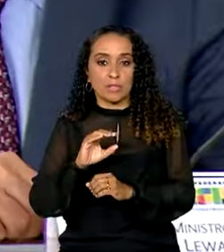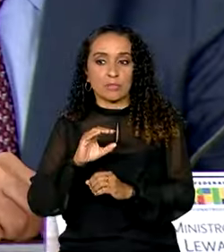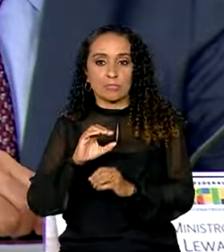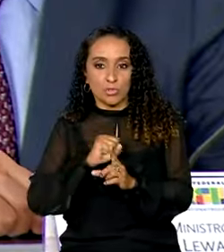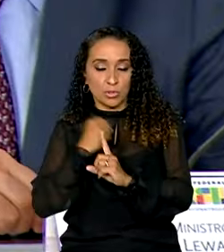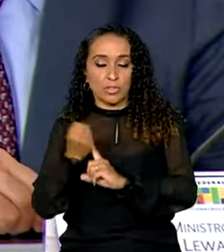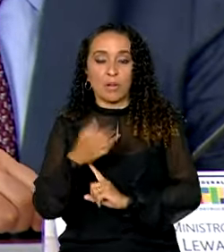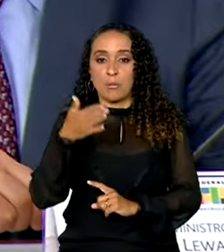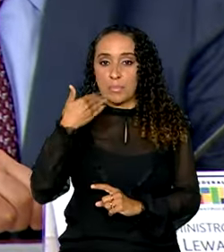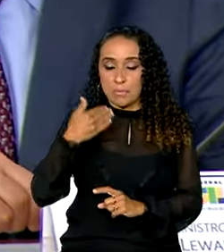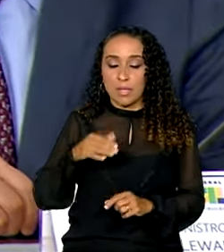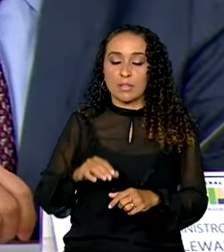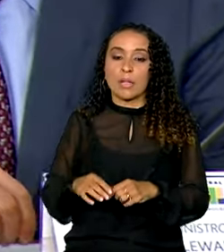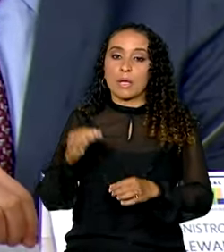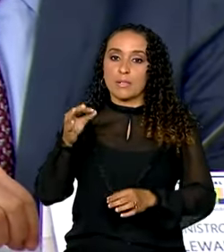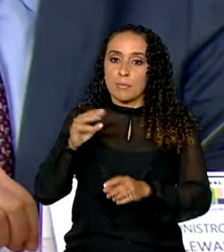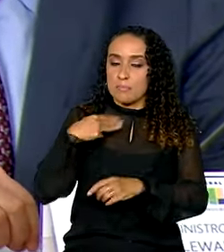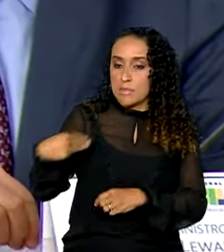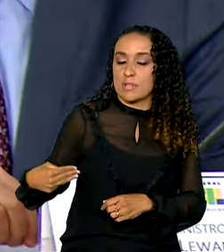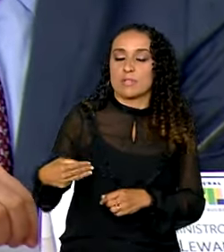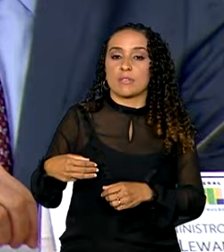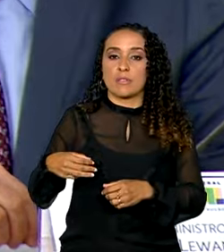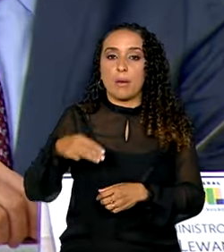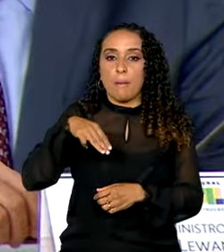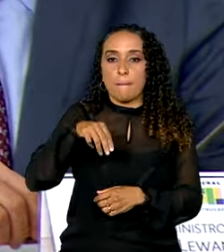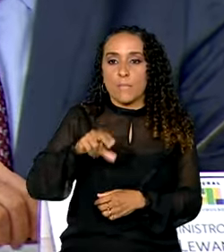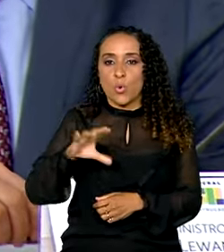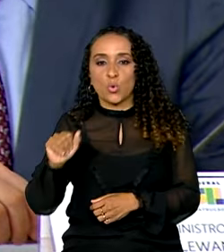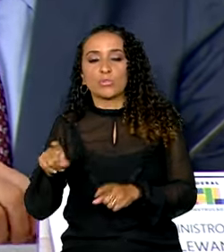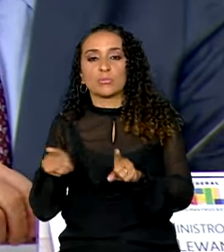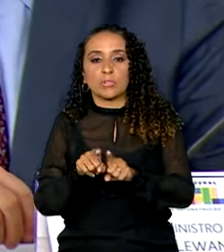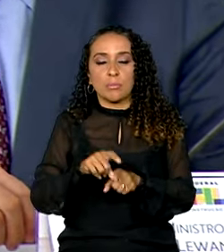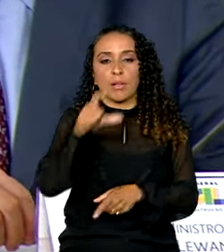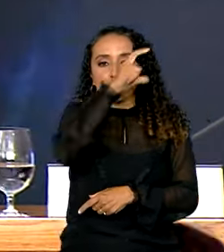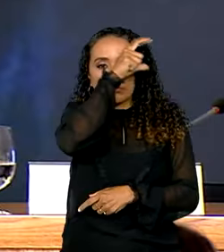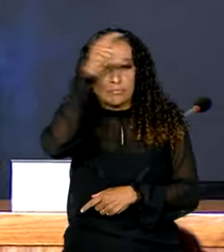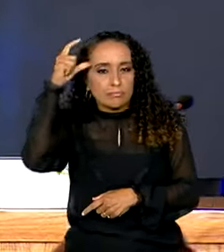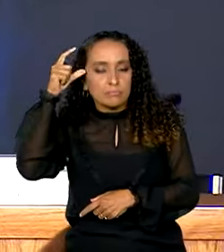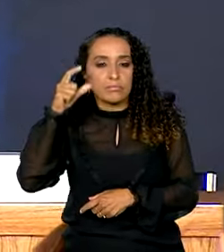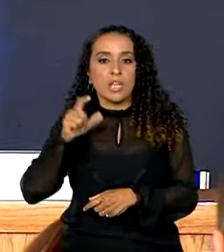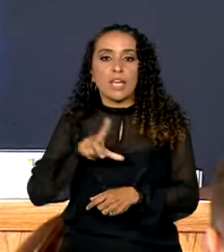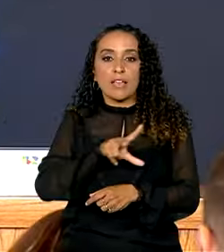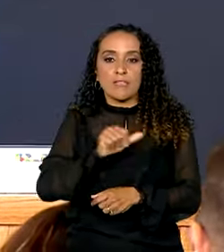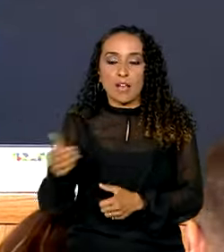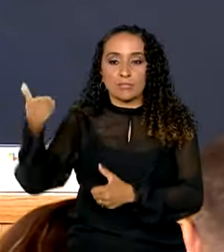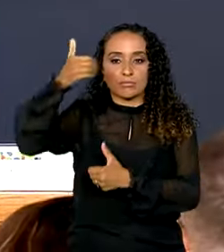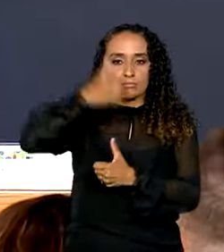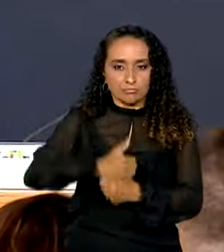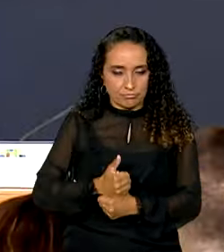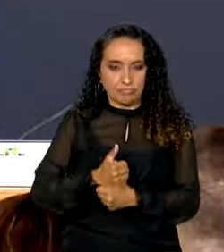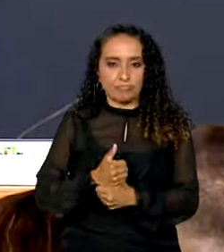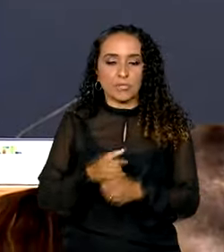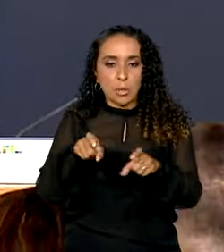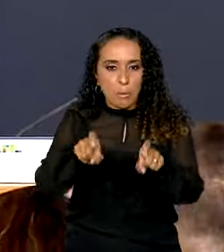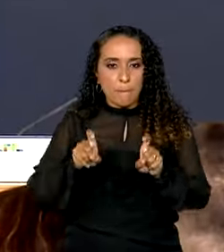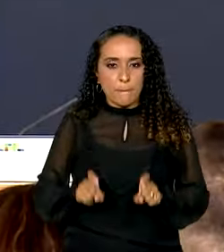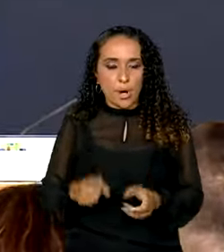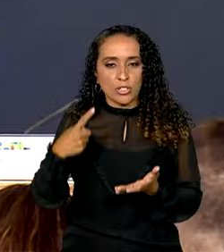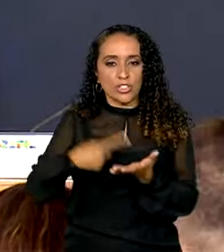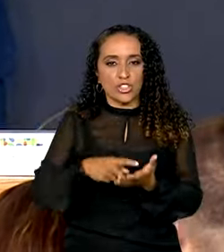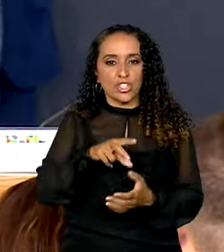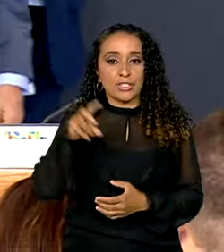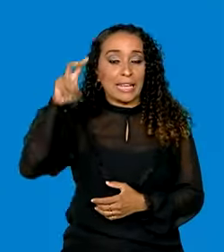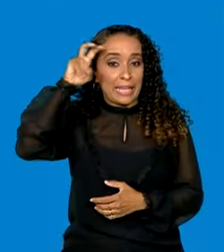do ministro da Defesa, José Múcio, e de Ricardo Lewandowski, que assumirá a pasta em cerimônia de posse marcada para